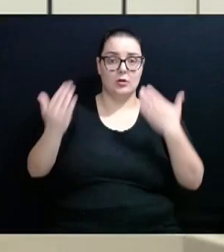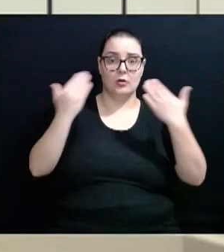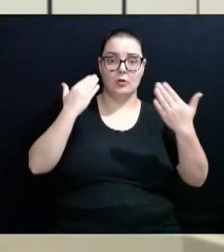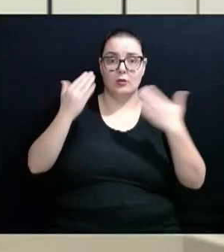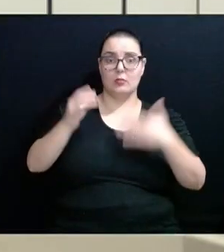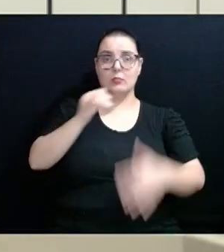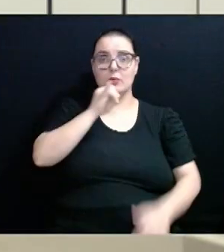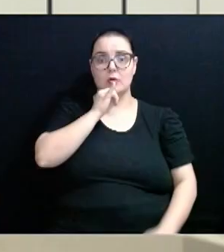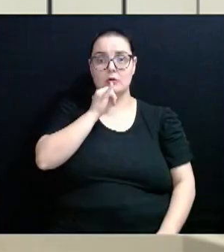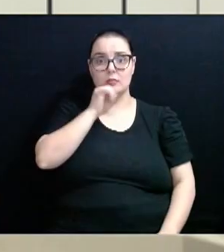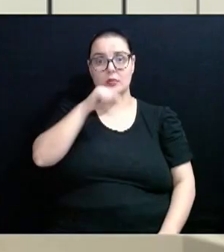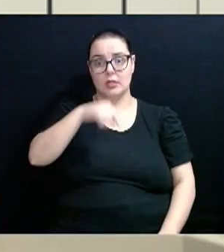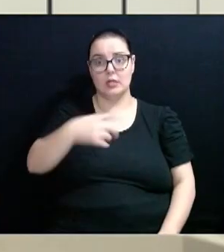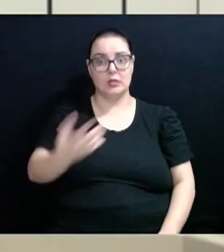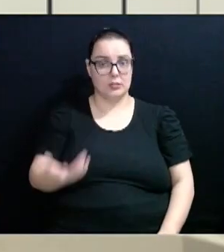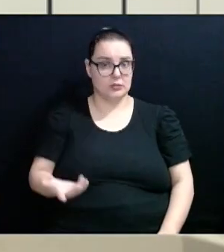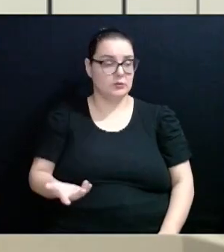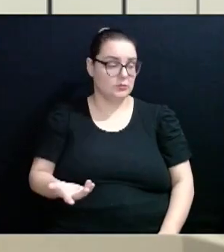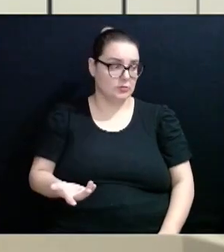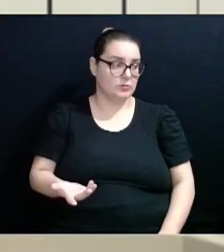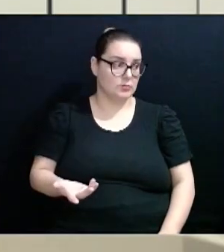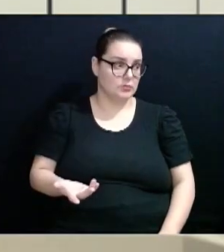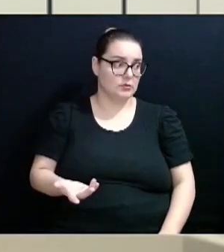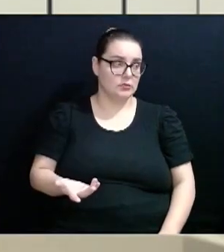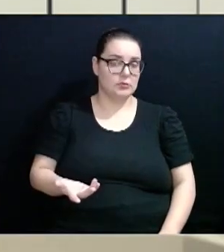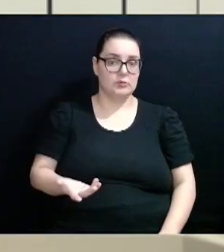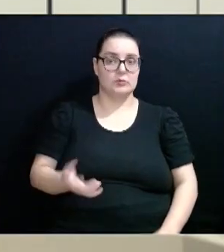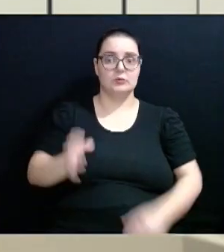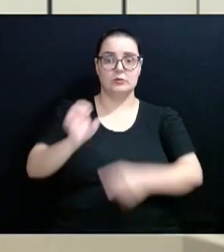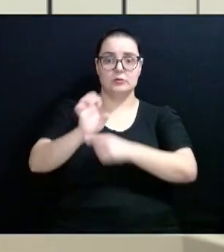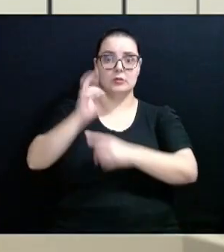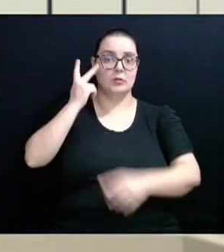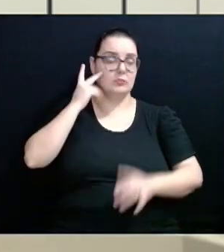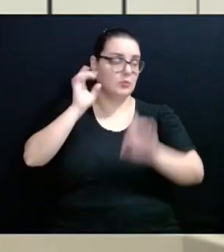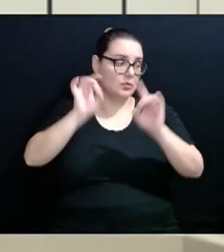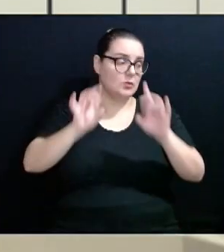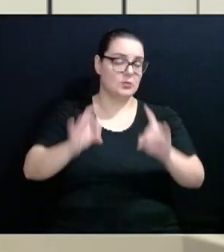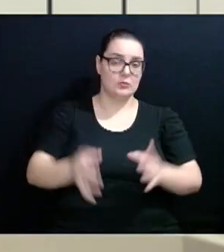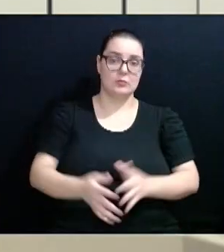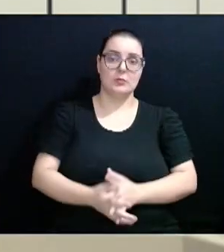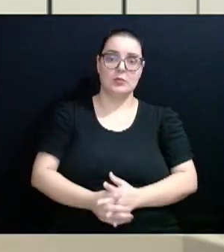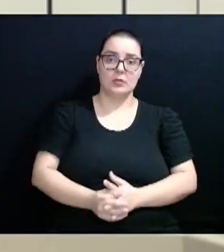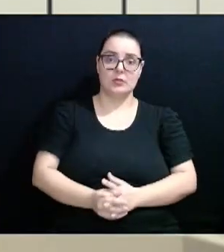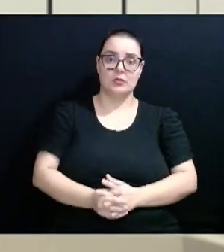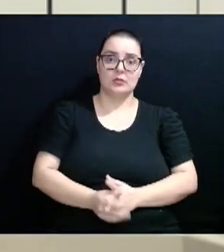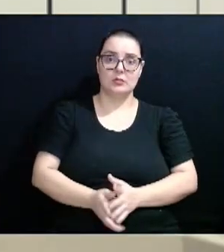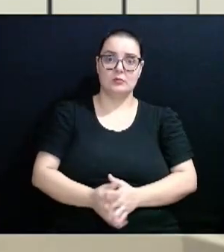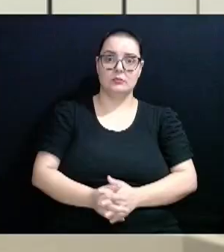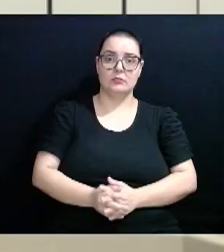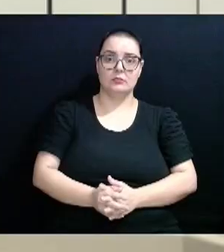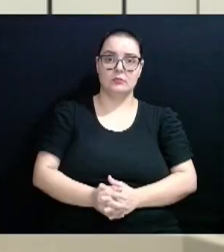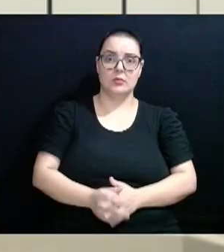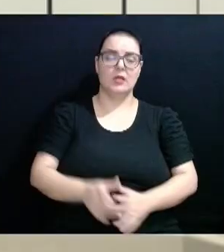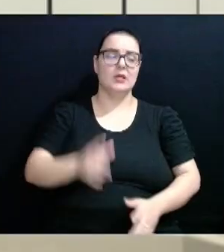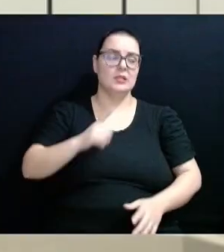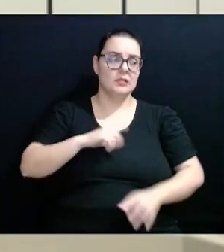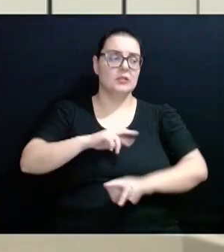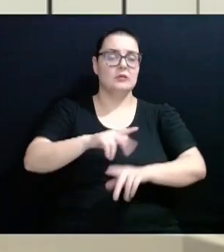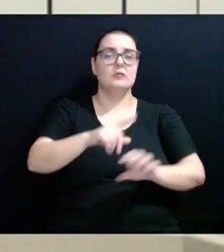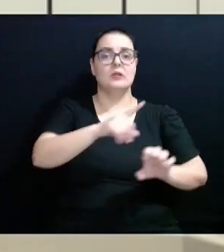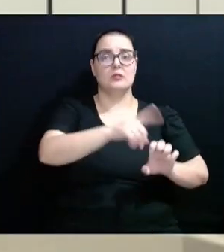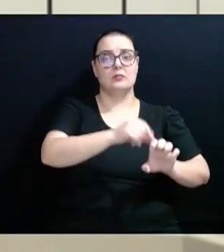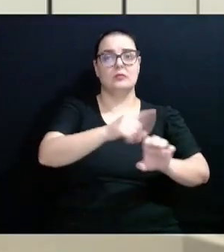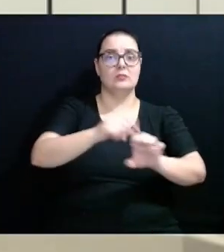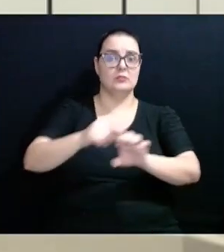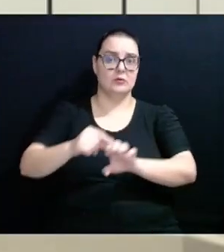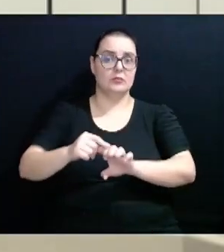aqui, né, no estado de São Paulo, especialmente, a gente tem tido muitos empreendedores,